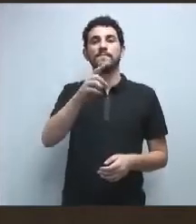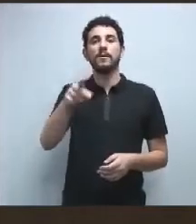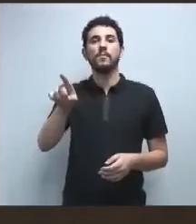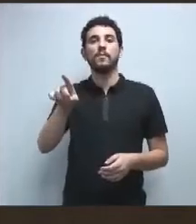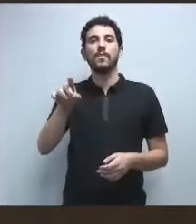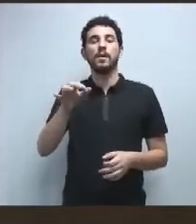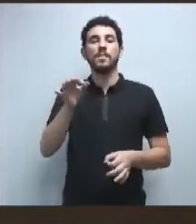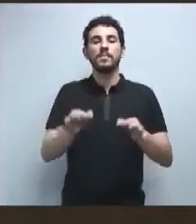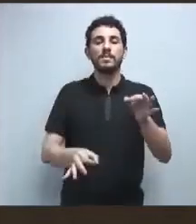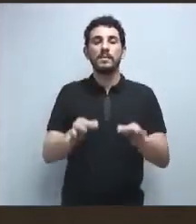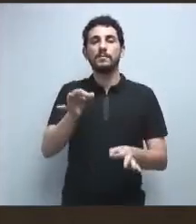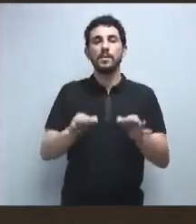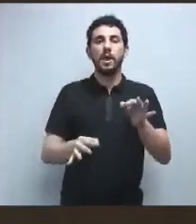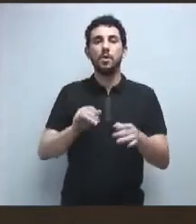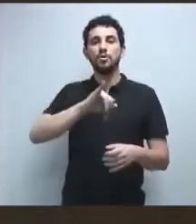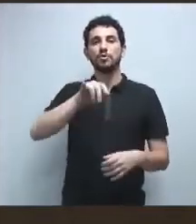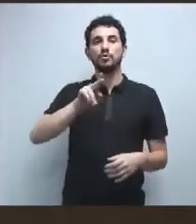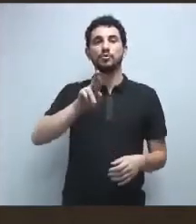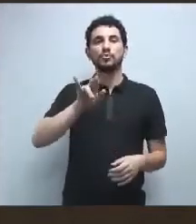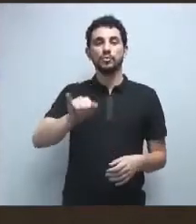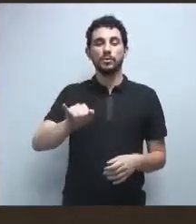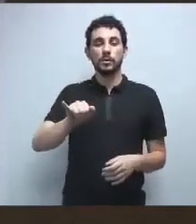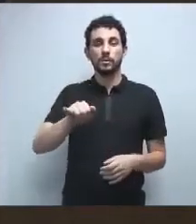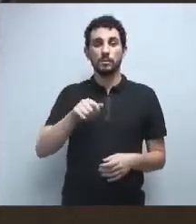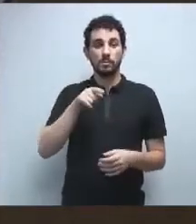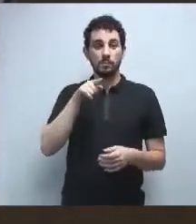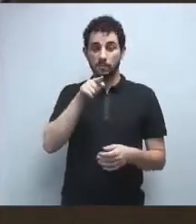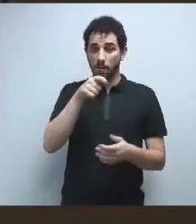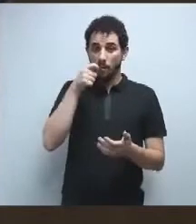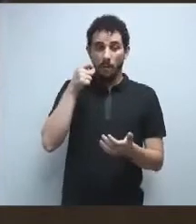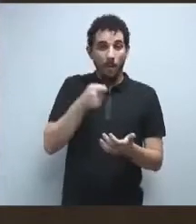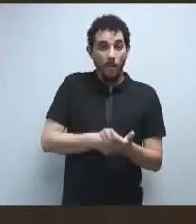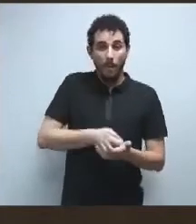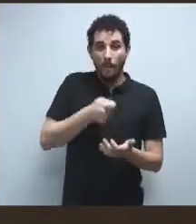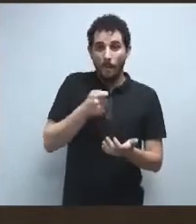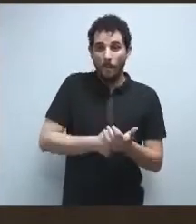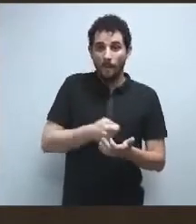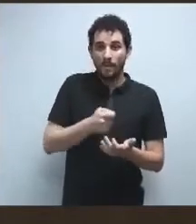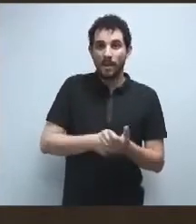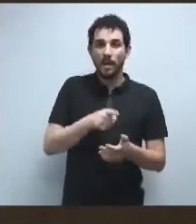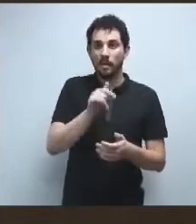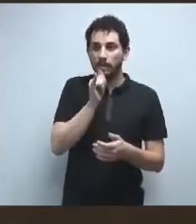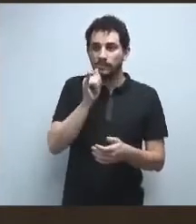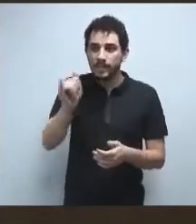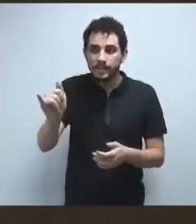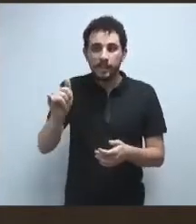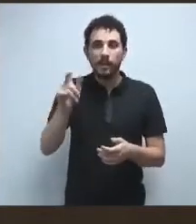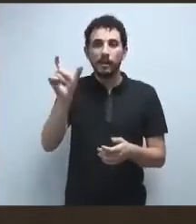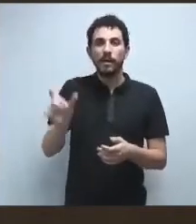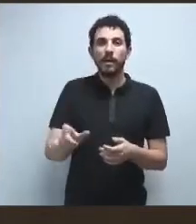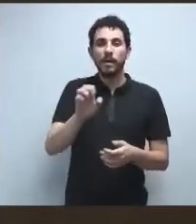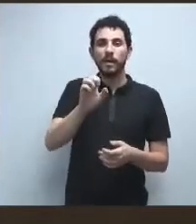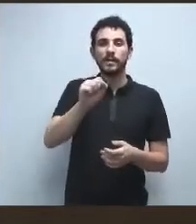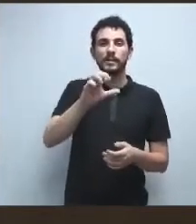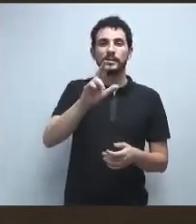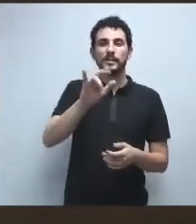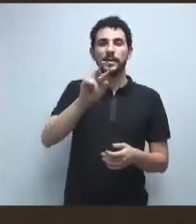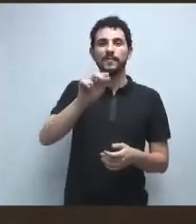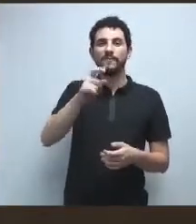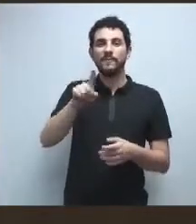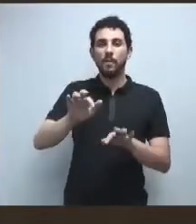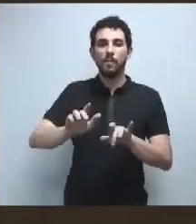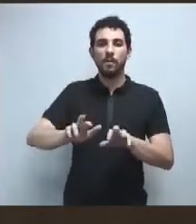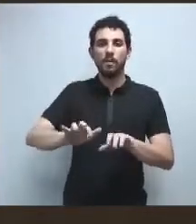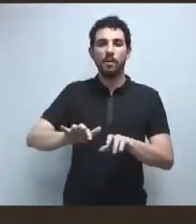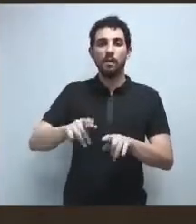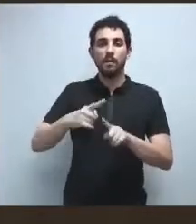você é obrigado a comunicar o escrivão que você estava presente na comarca porque ele